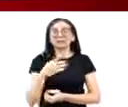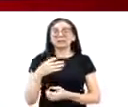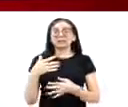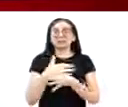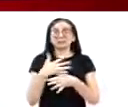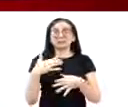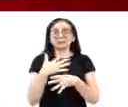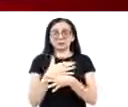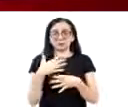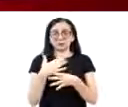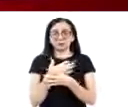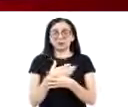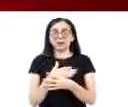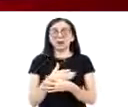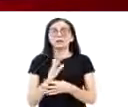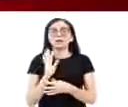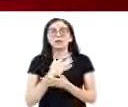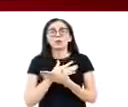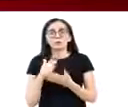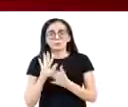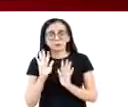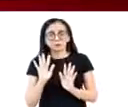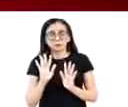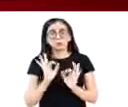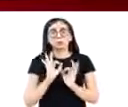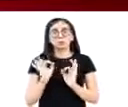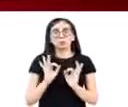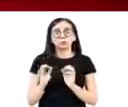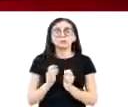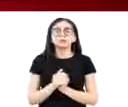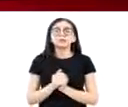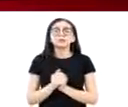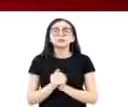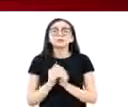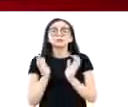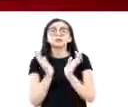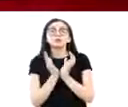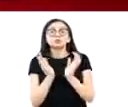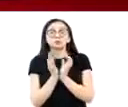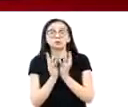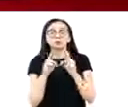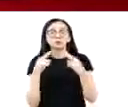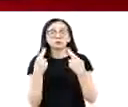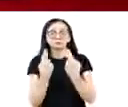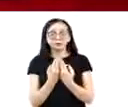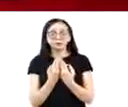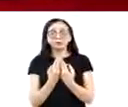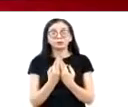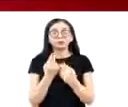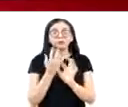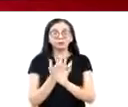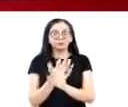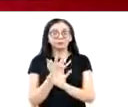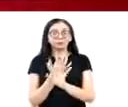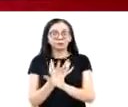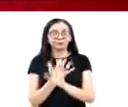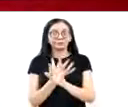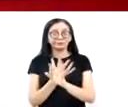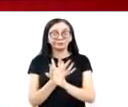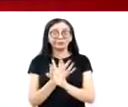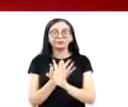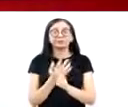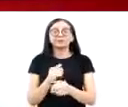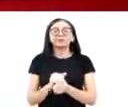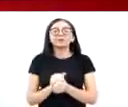as escutas pedagógicas. Nós passamos a ter momentos virtuais com